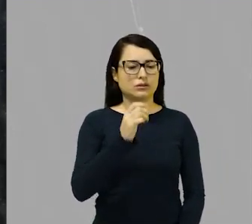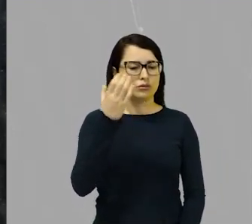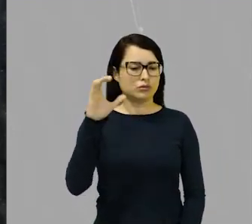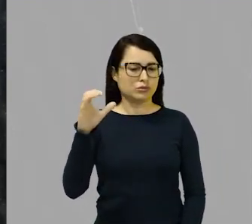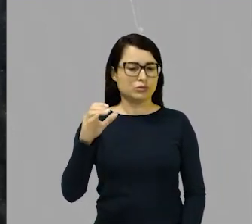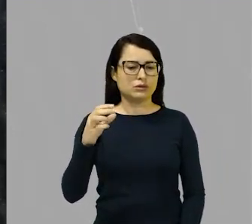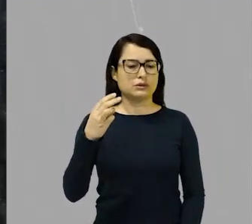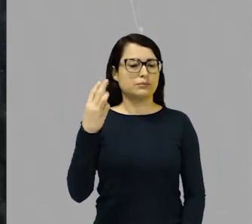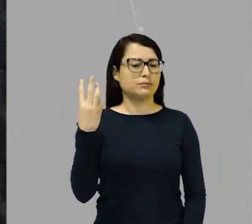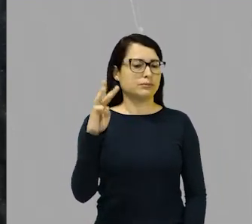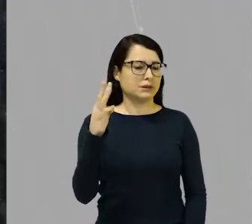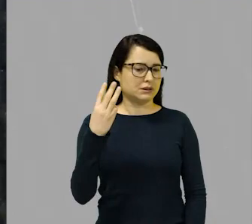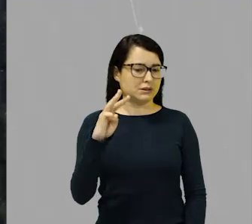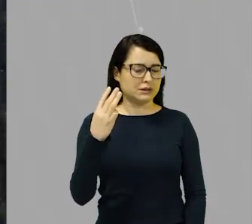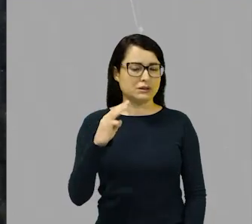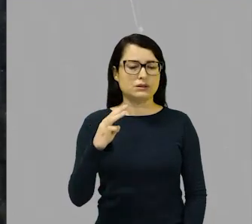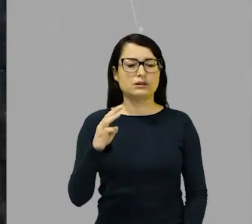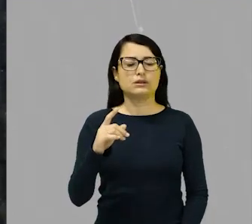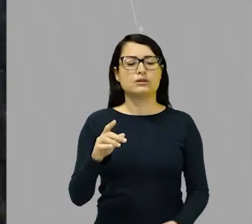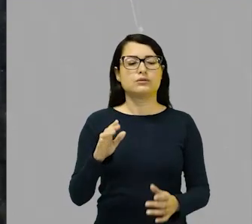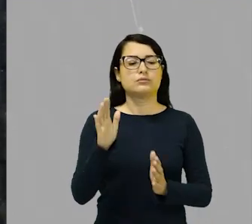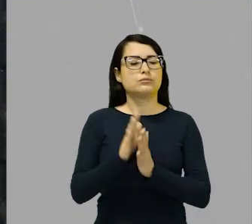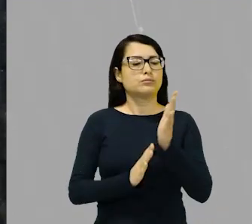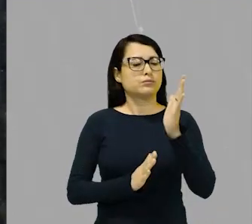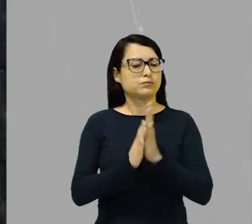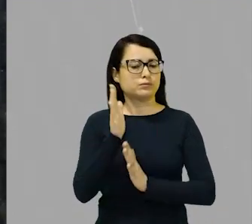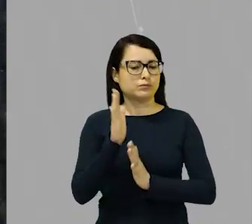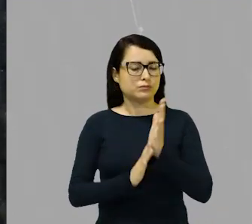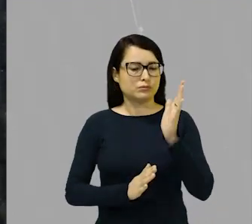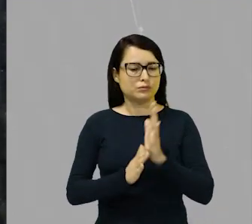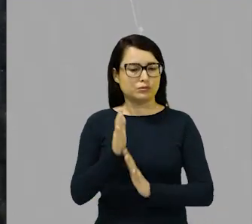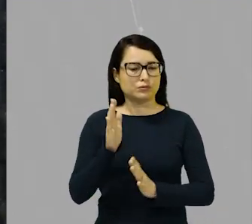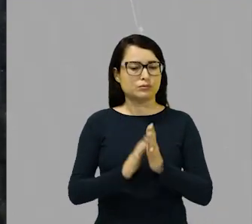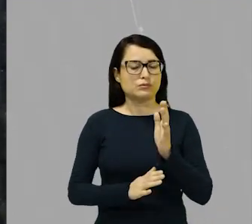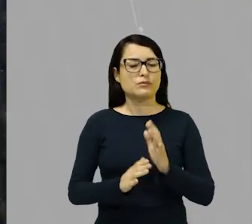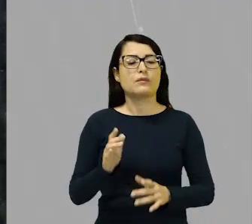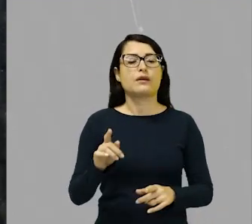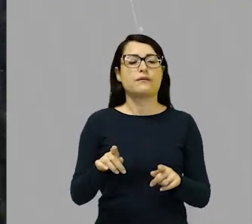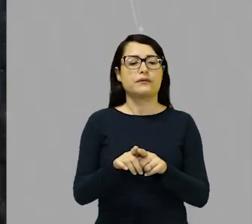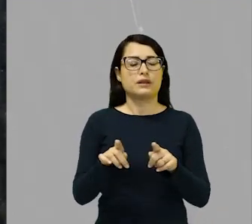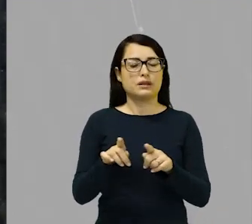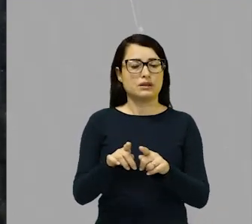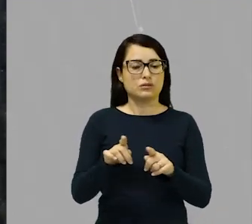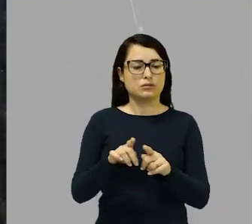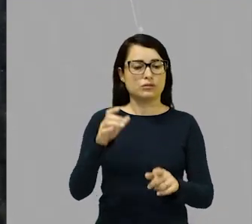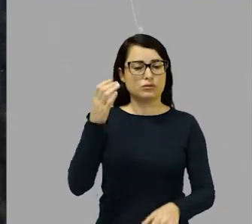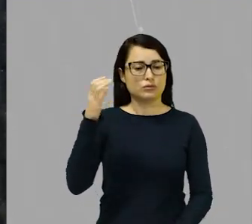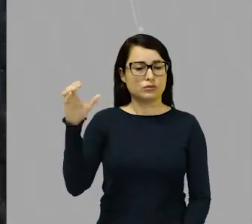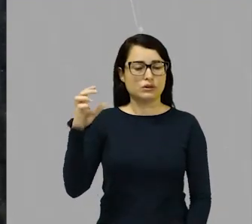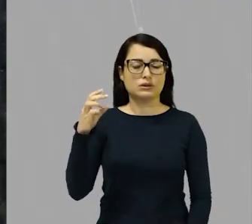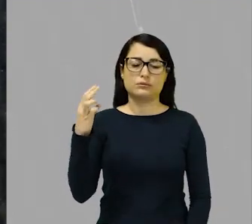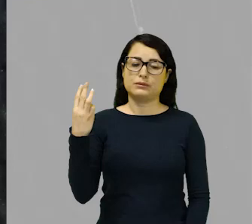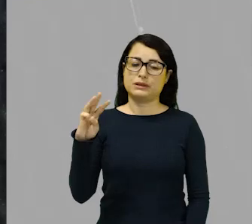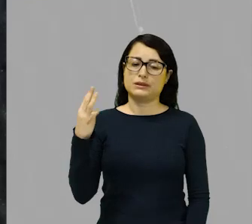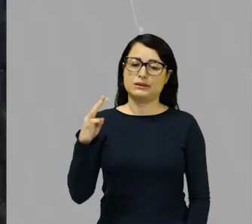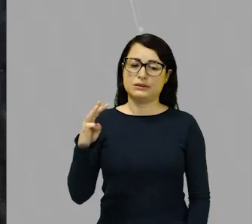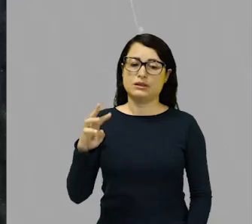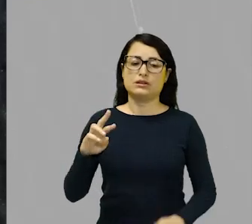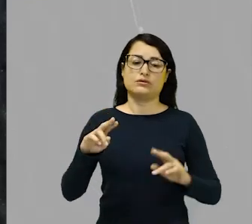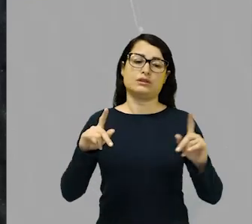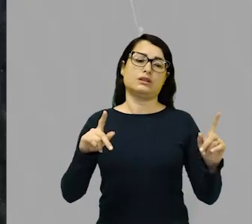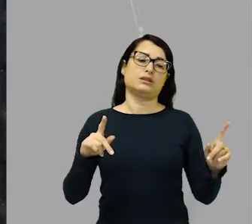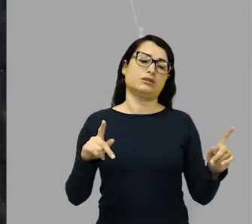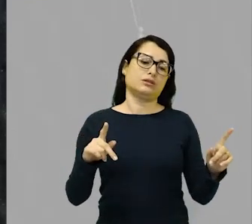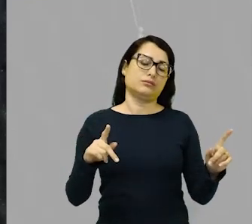um grande apreciador do Bumba Meu Boi, do tambor de crioula, da cultura maranhense, aí cultura já significa outra coisa.